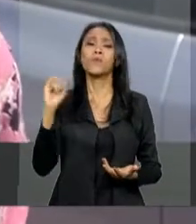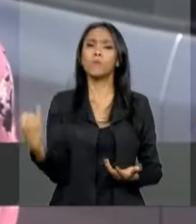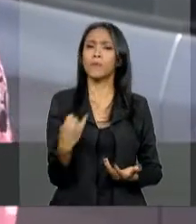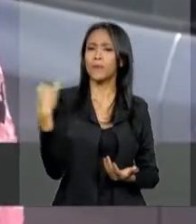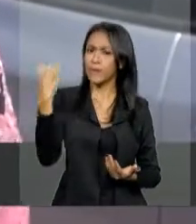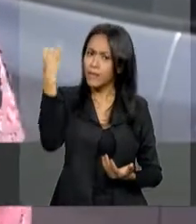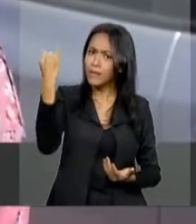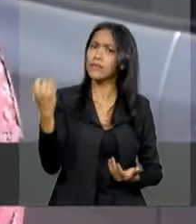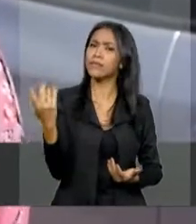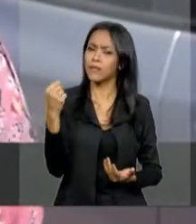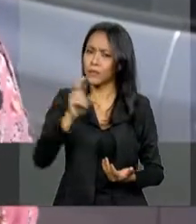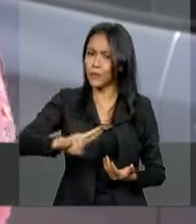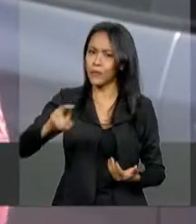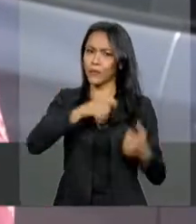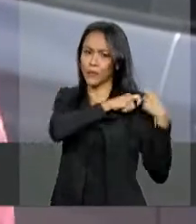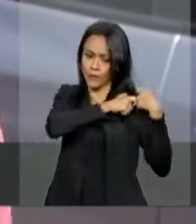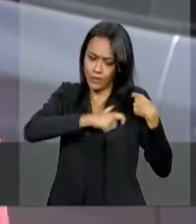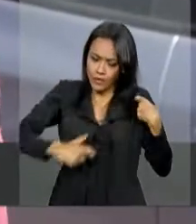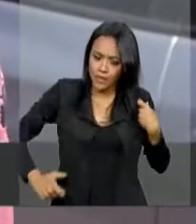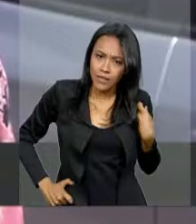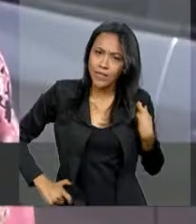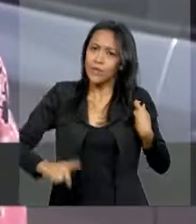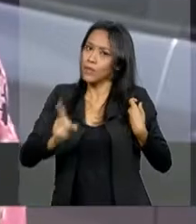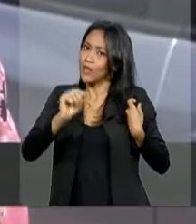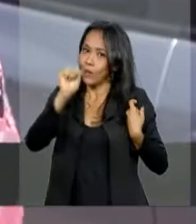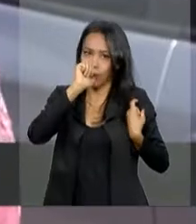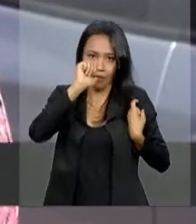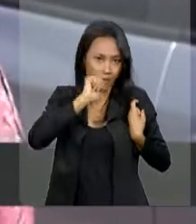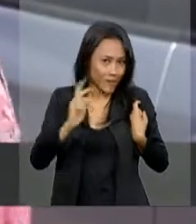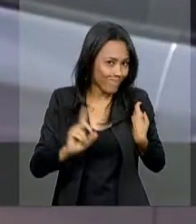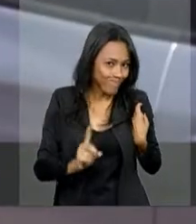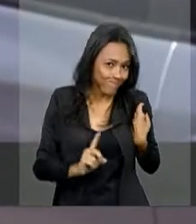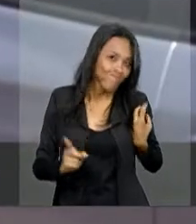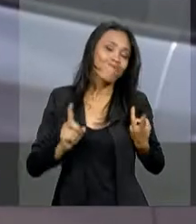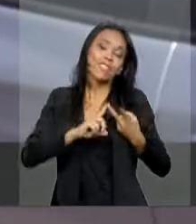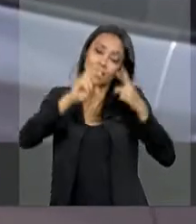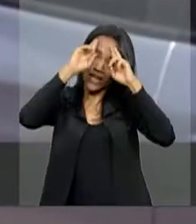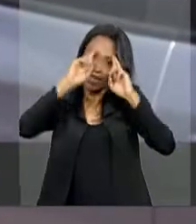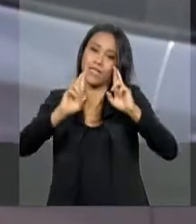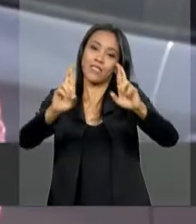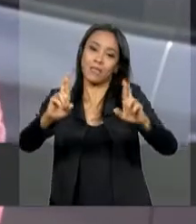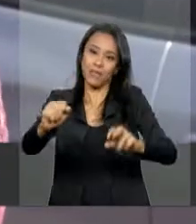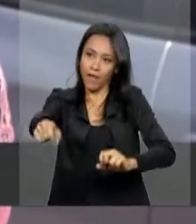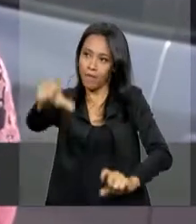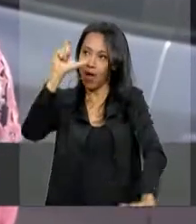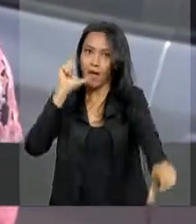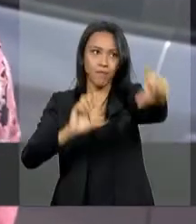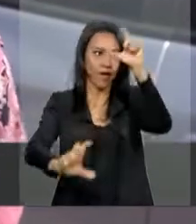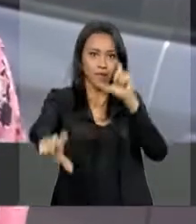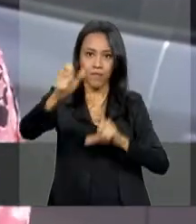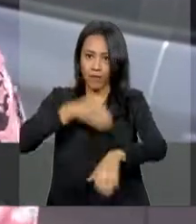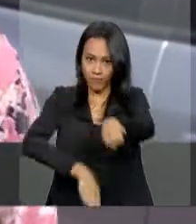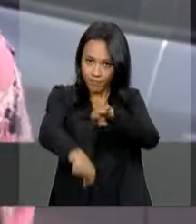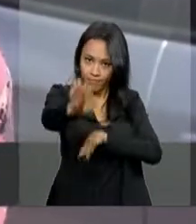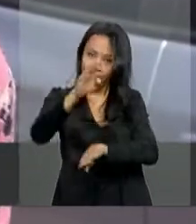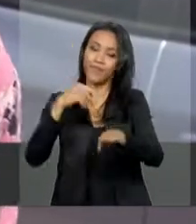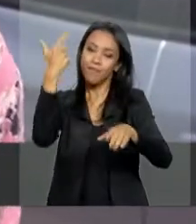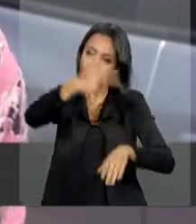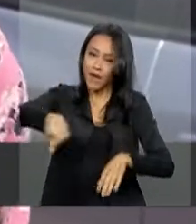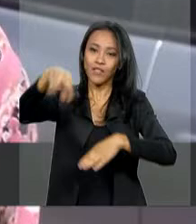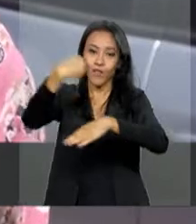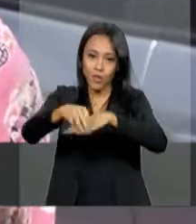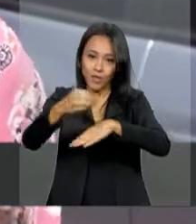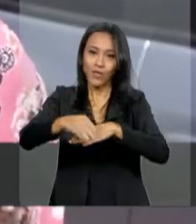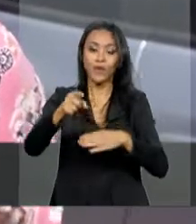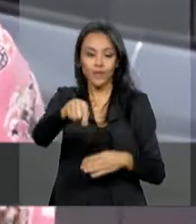importância do uso de cinto de segurança, de não beber ao dirigir e de respeitar a sinalização nas estradas. Mais informações ao